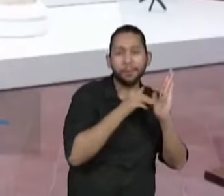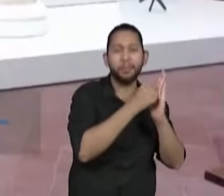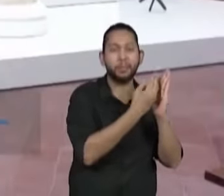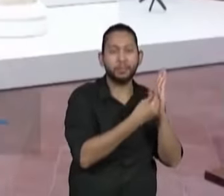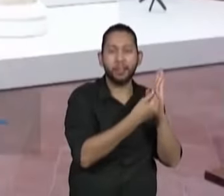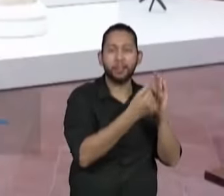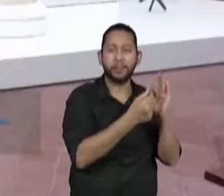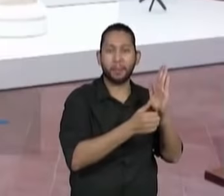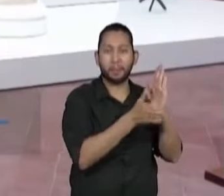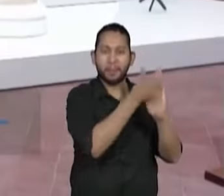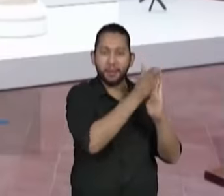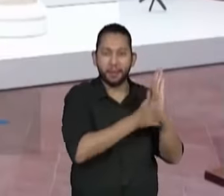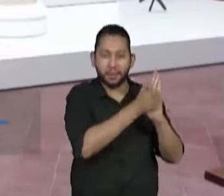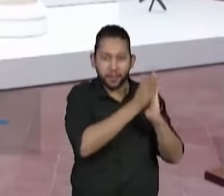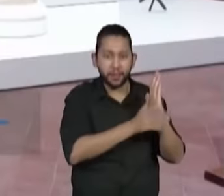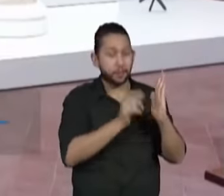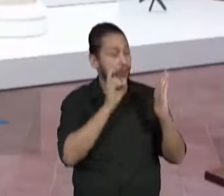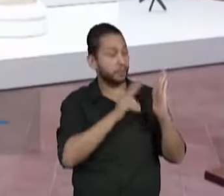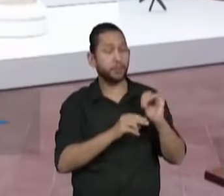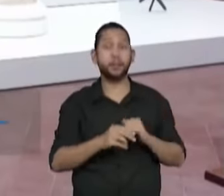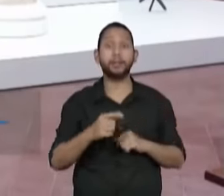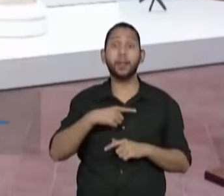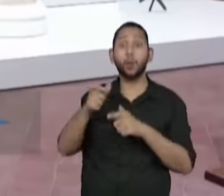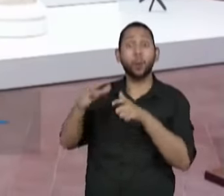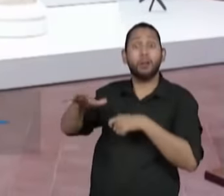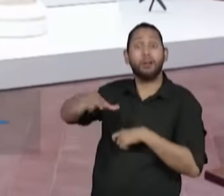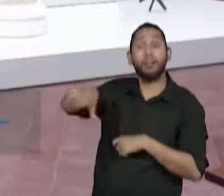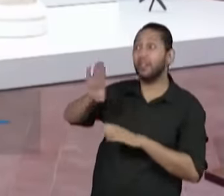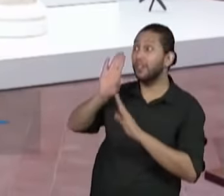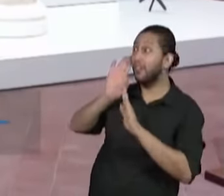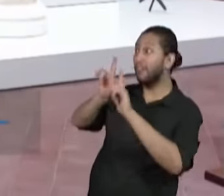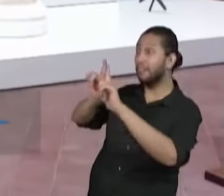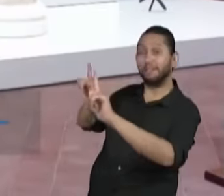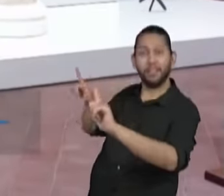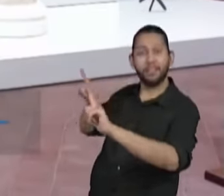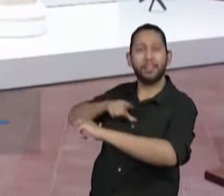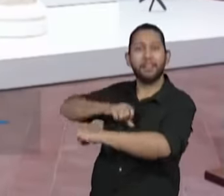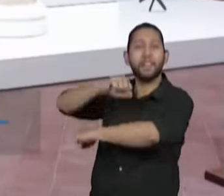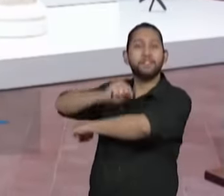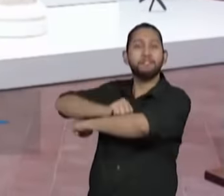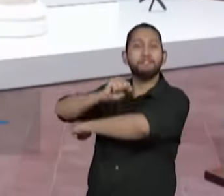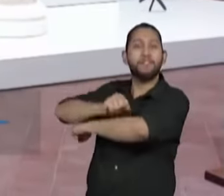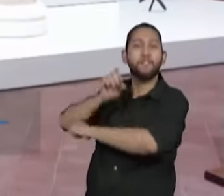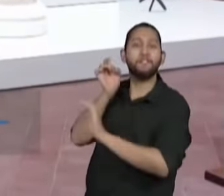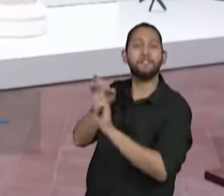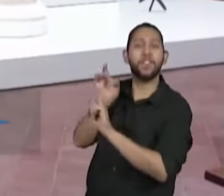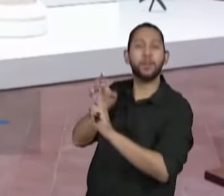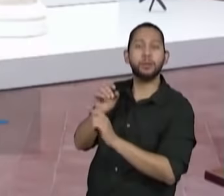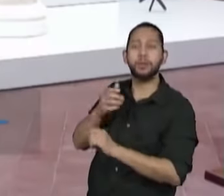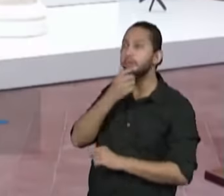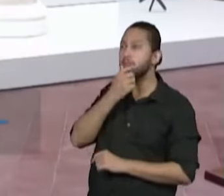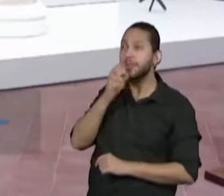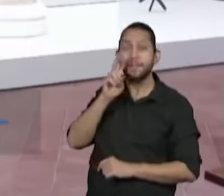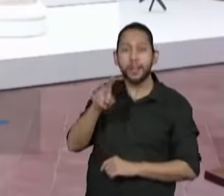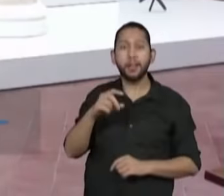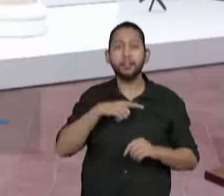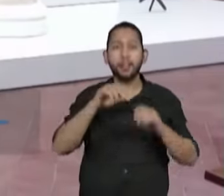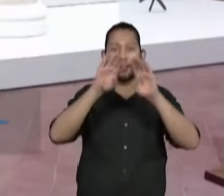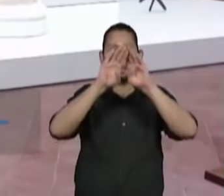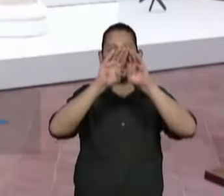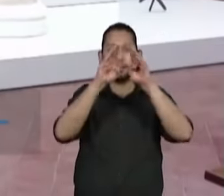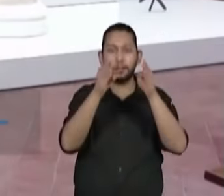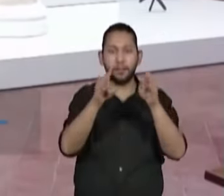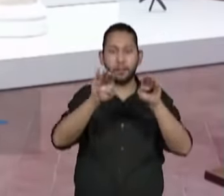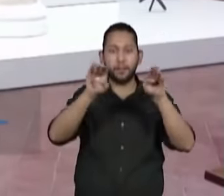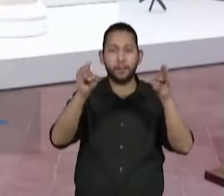naquela parte, né, onde você tem vitrais em toda a abóbada ali, né, que são pequenos gominhos ou pequenas partes, aí